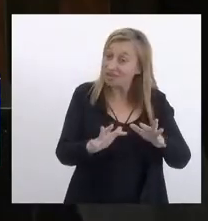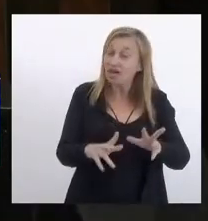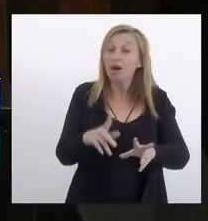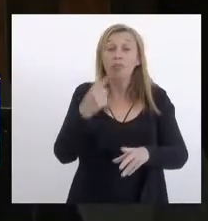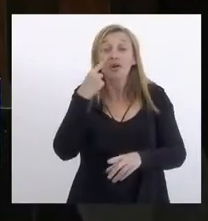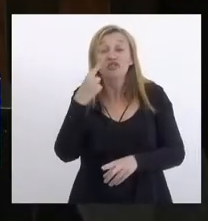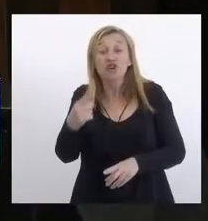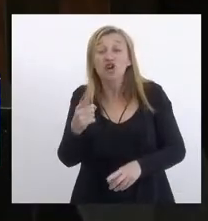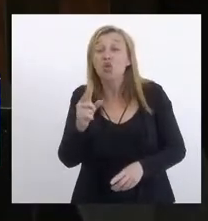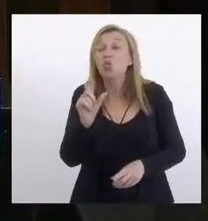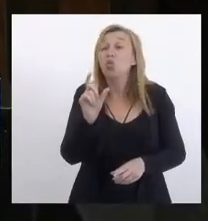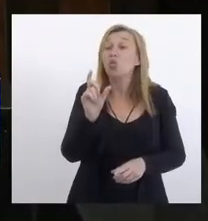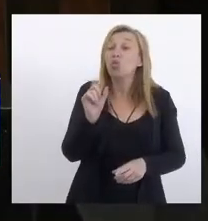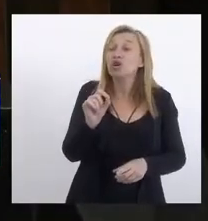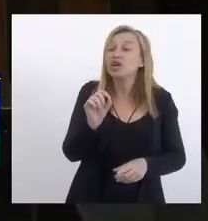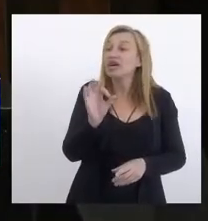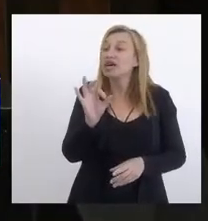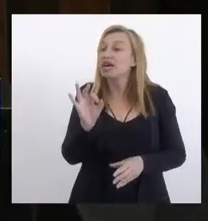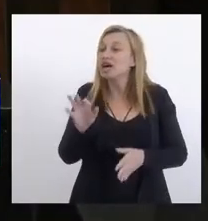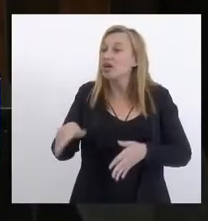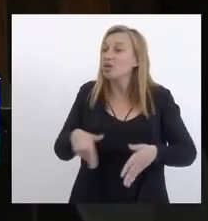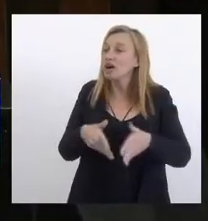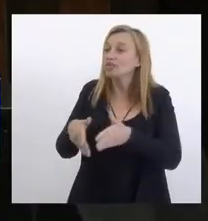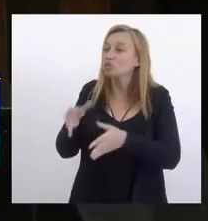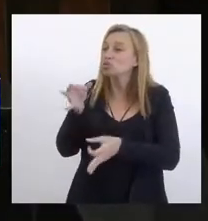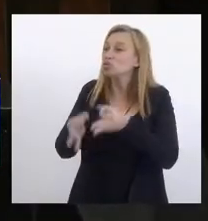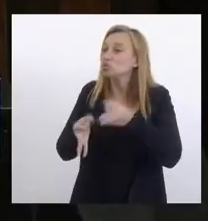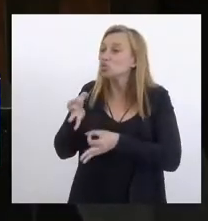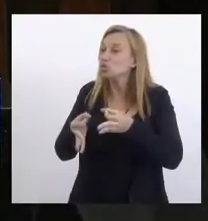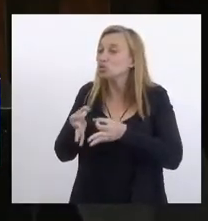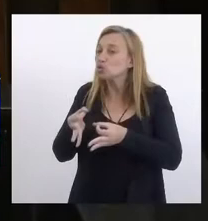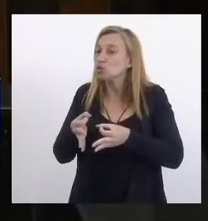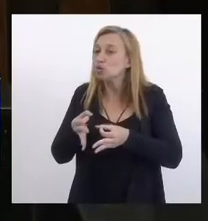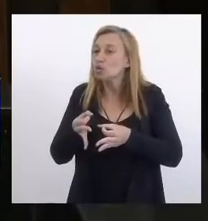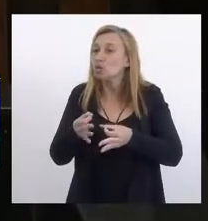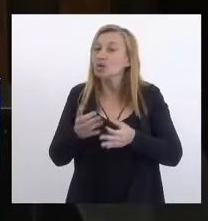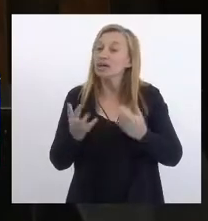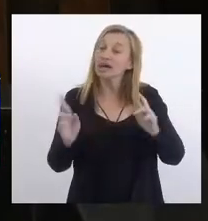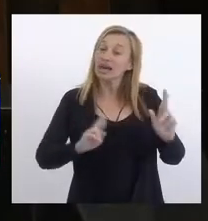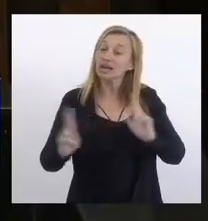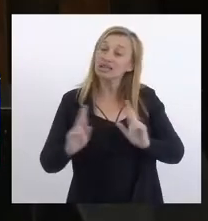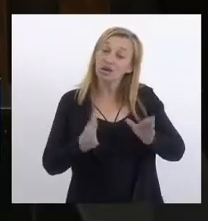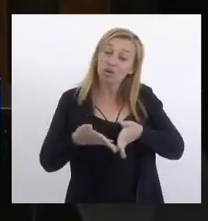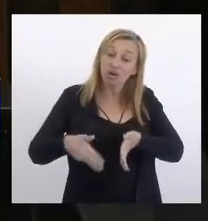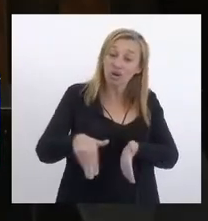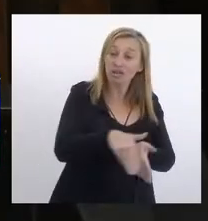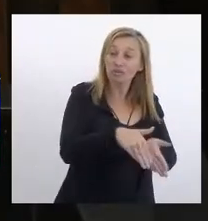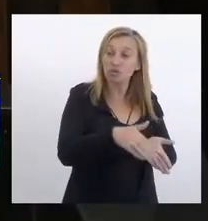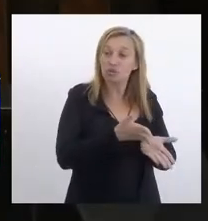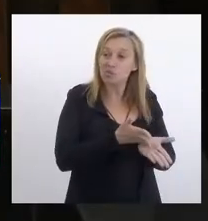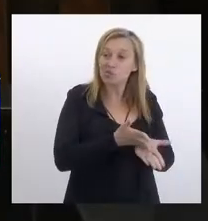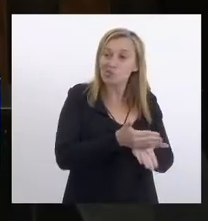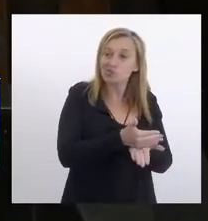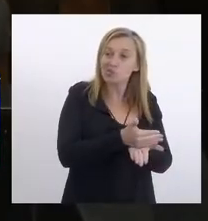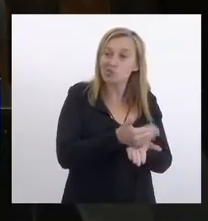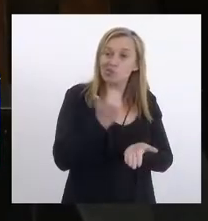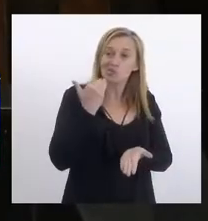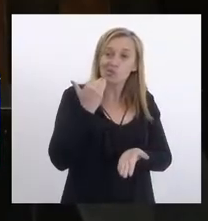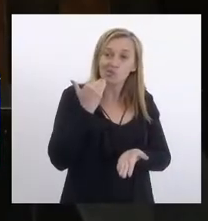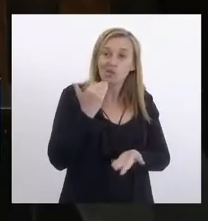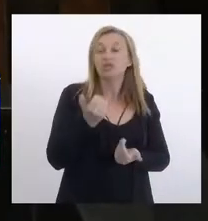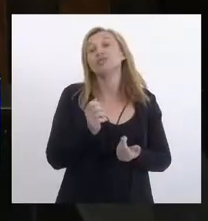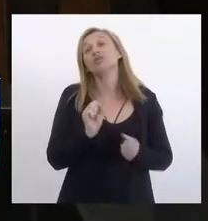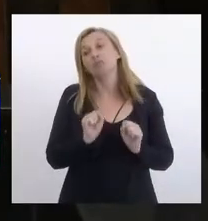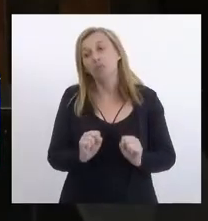o que é a contradição de um caminho justo em relação a um caminho tortuoso, que pode